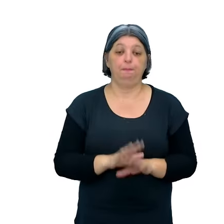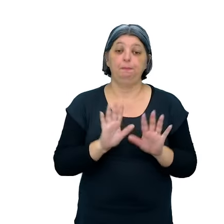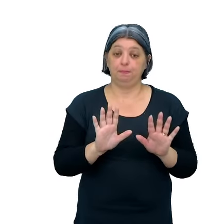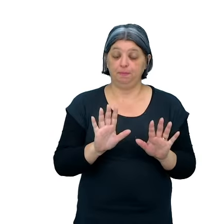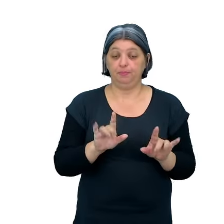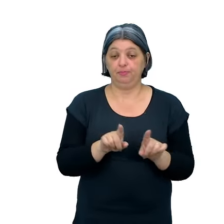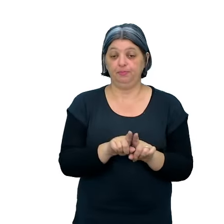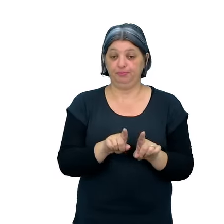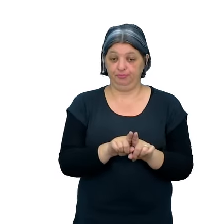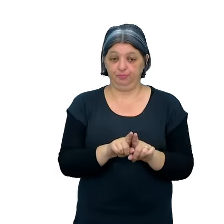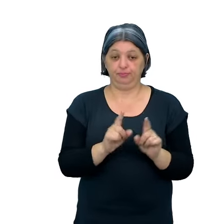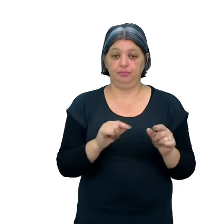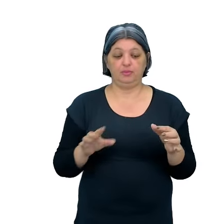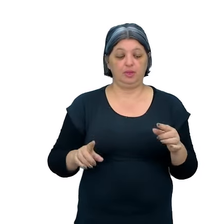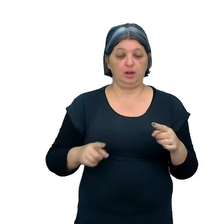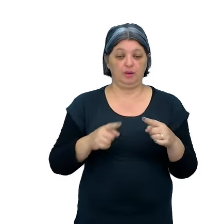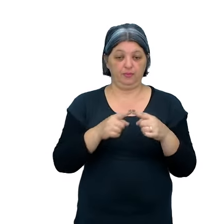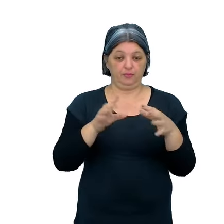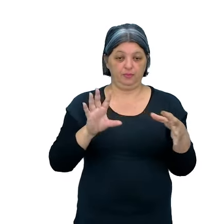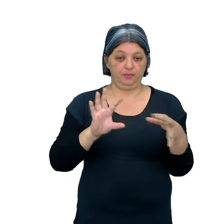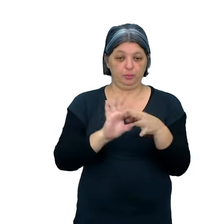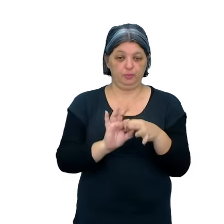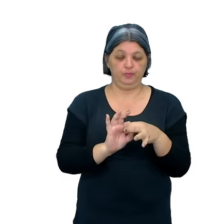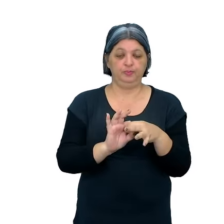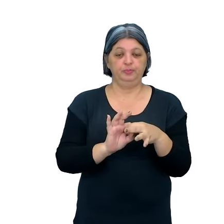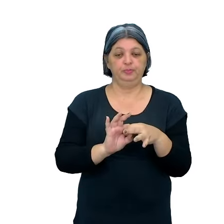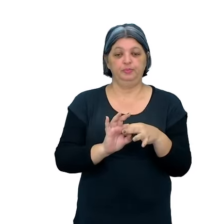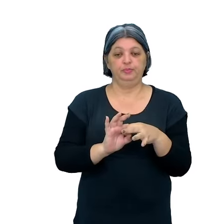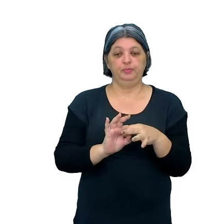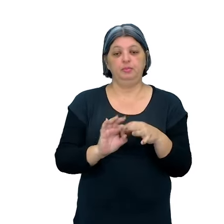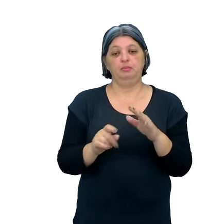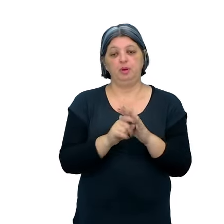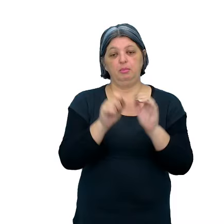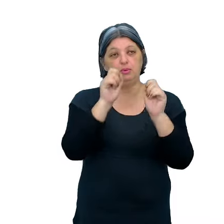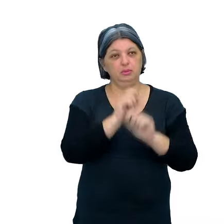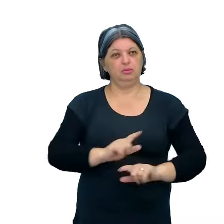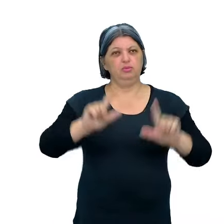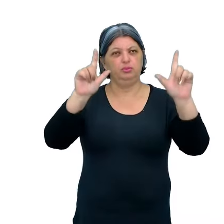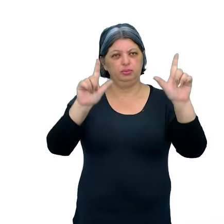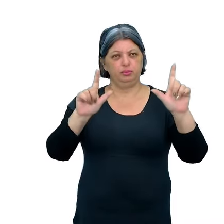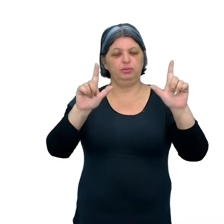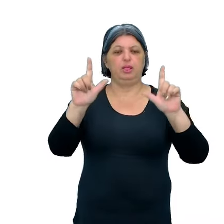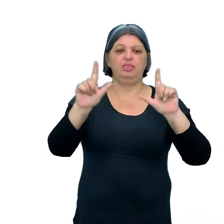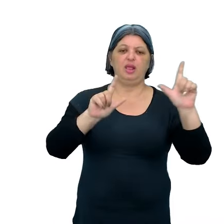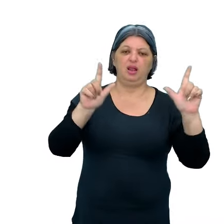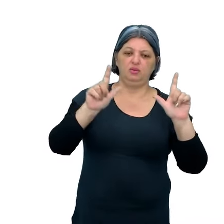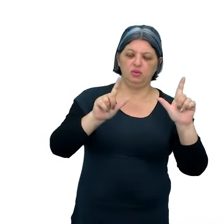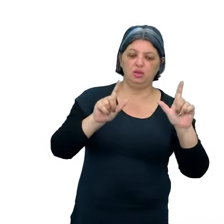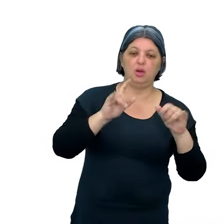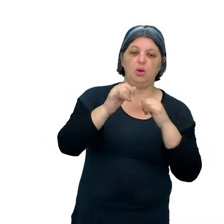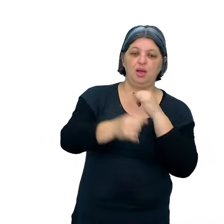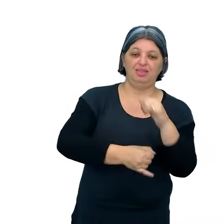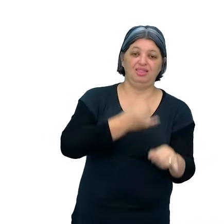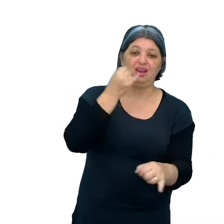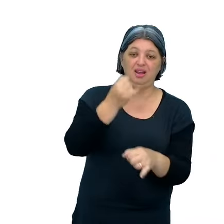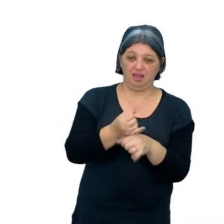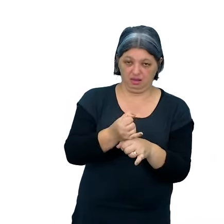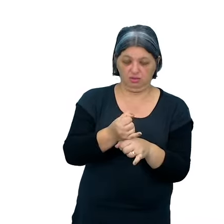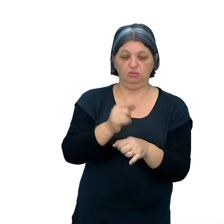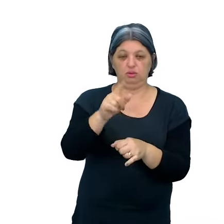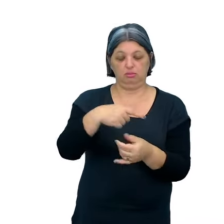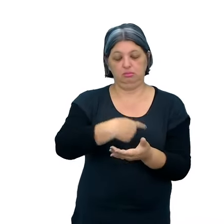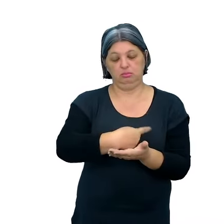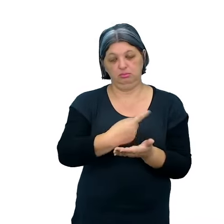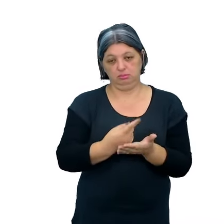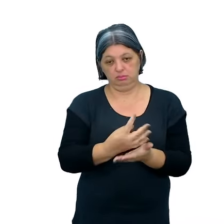está vinculado à ideia de uma TV, internet, ele passa também a ser um gênero, né, que vai produzir